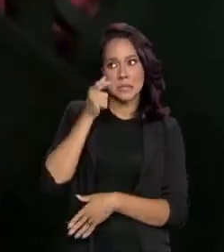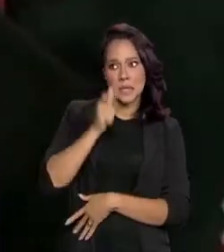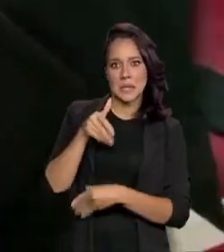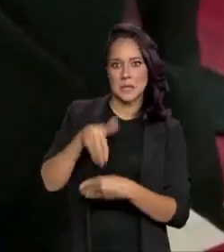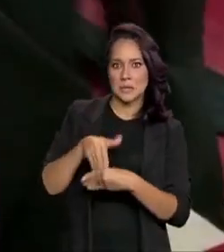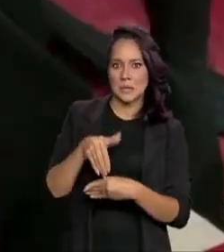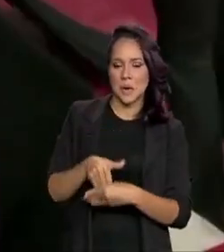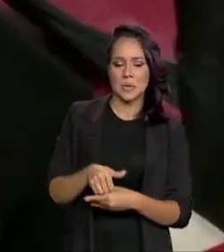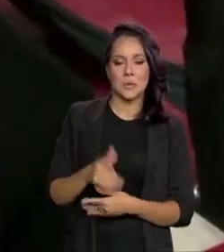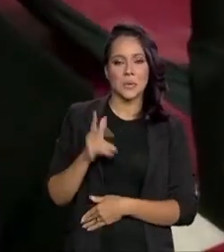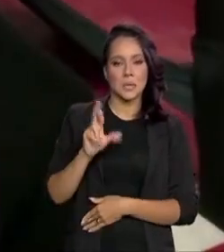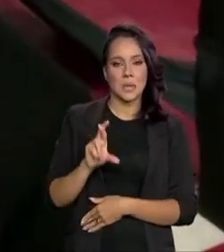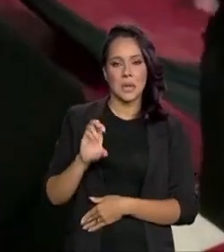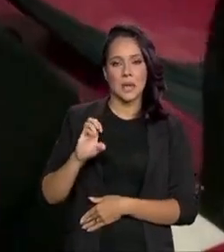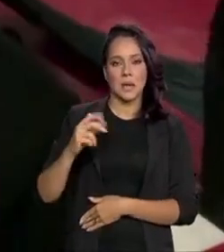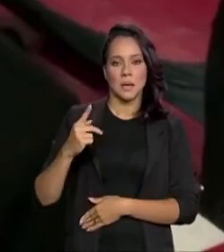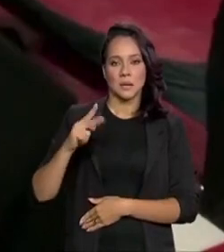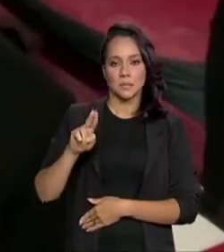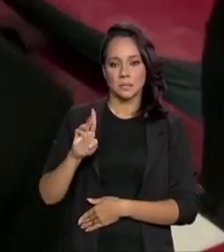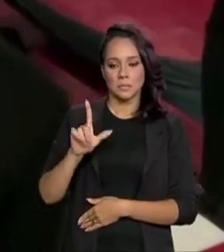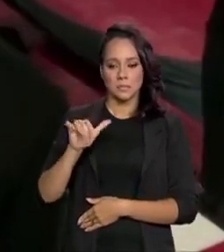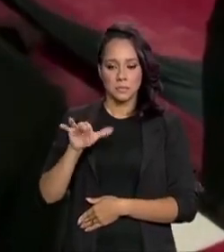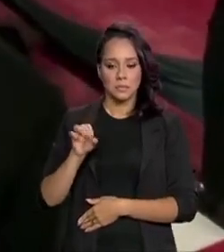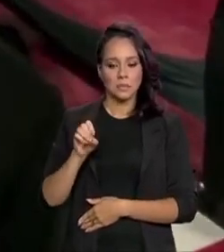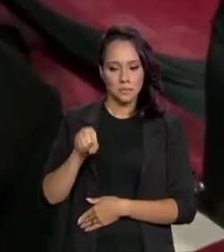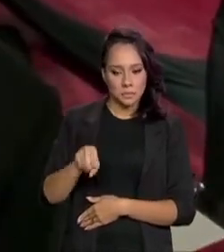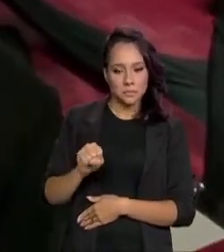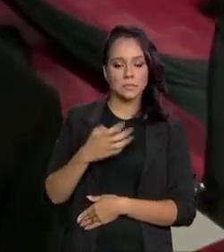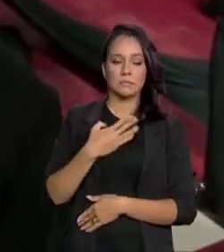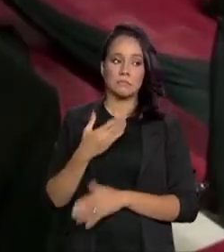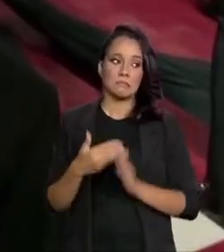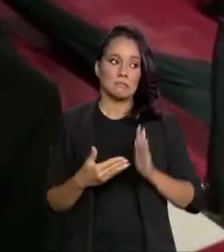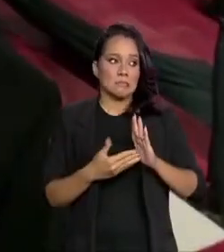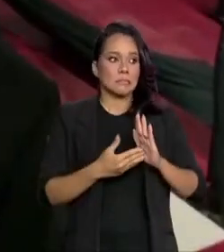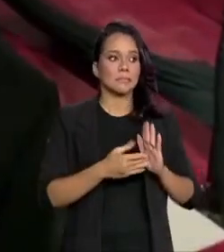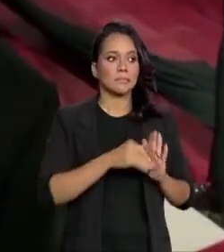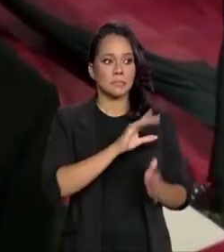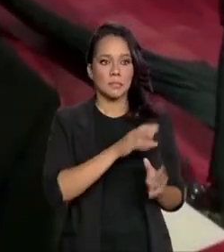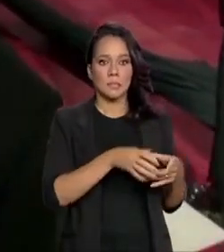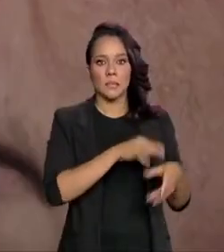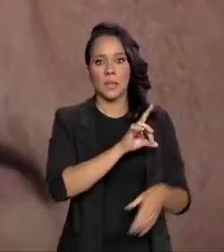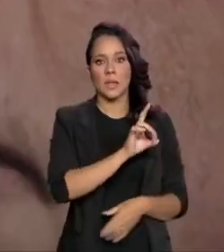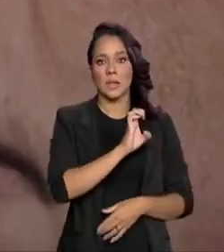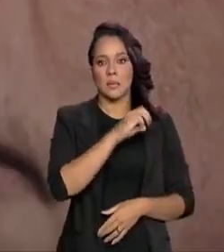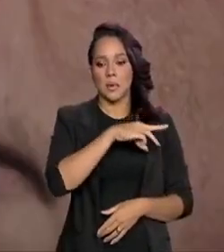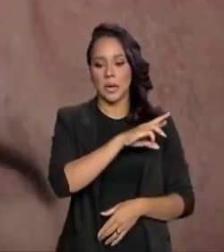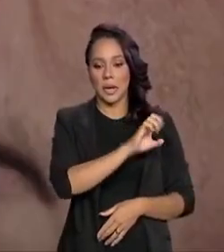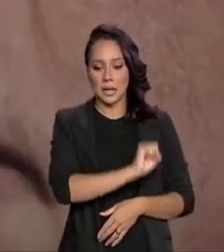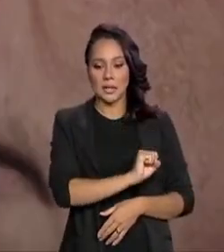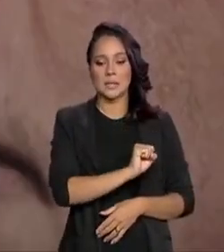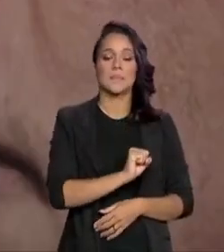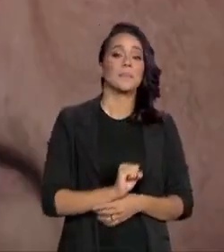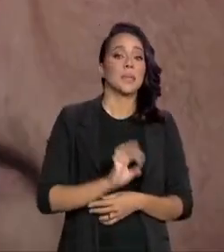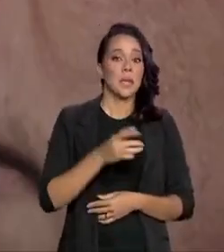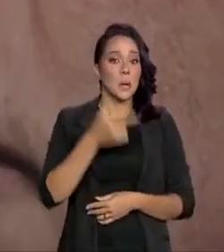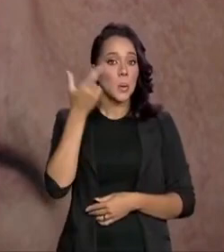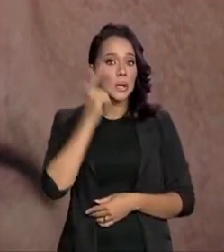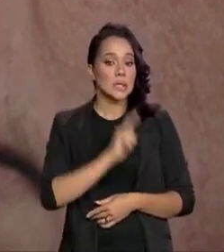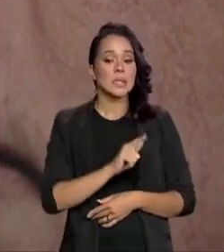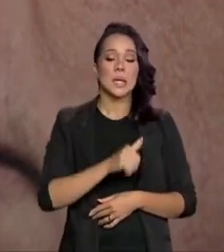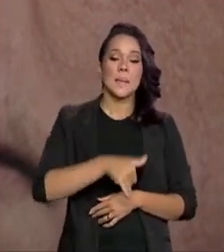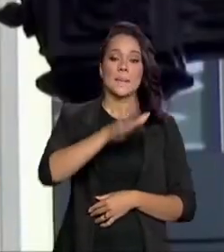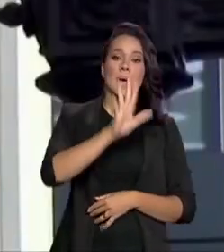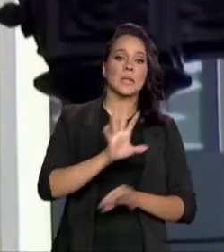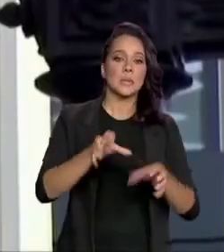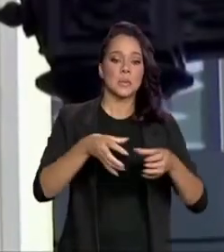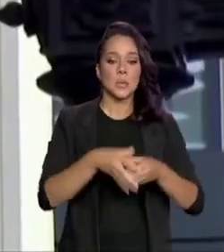voto, os republicanos devem impor um revés aos democratas nessa eleição de 8 de novembro e reconquistar a maioria na